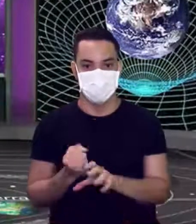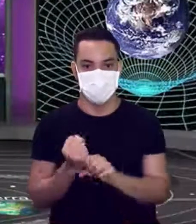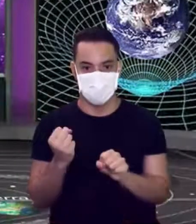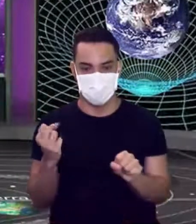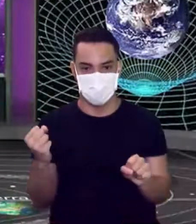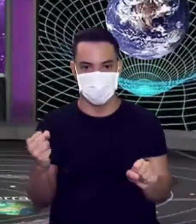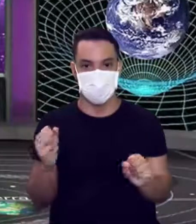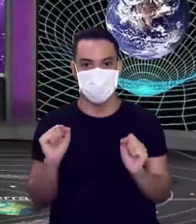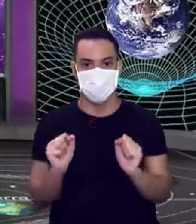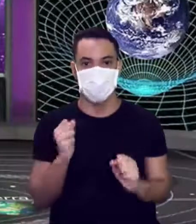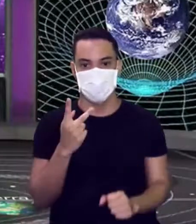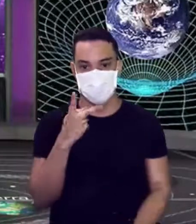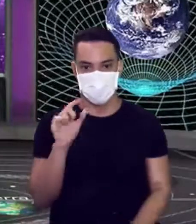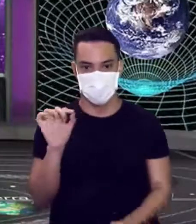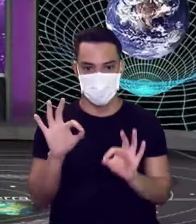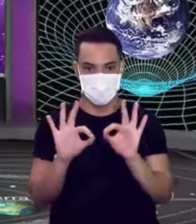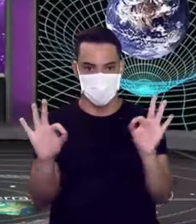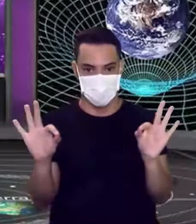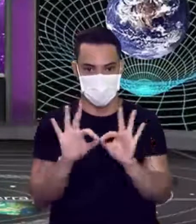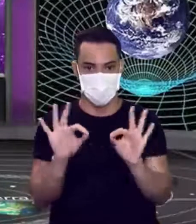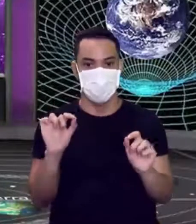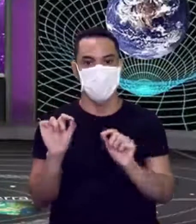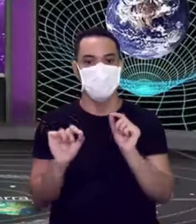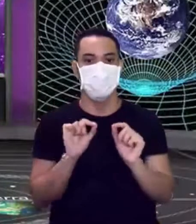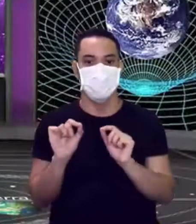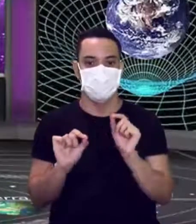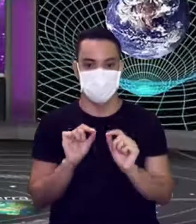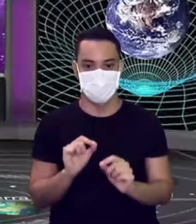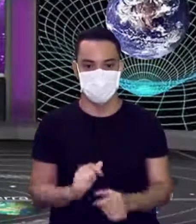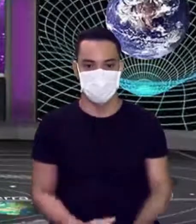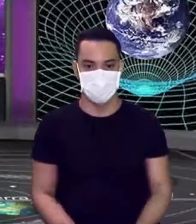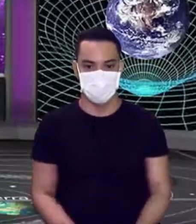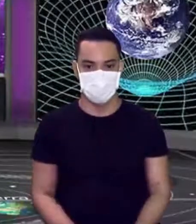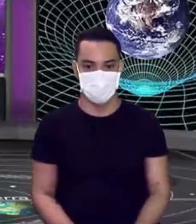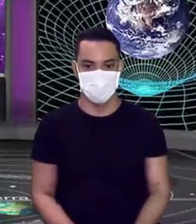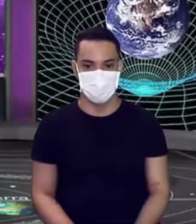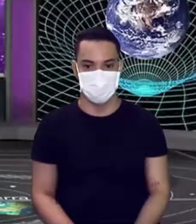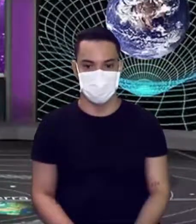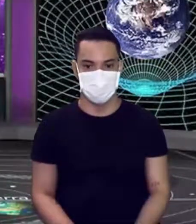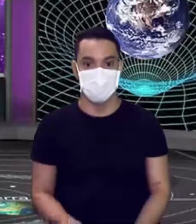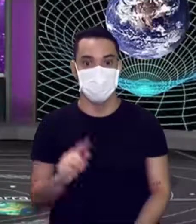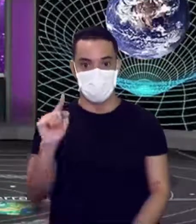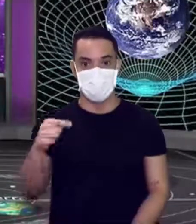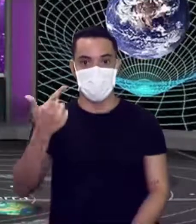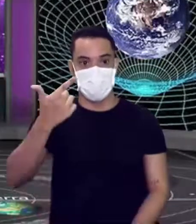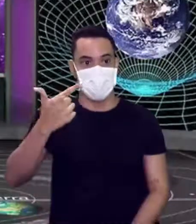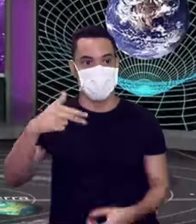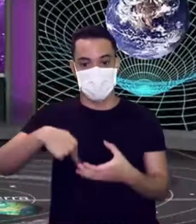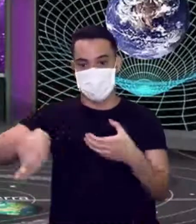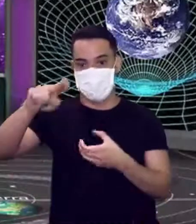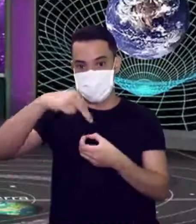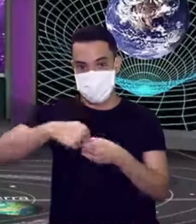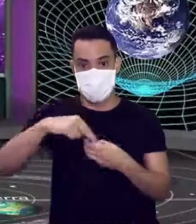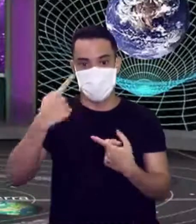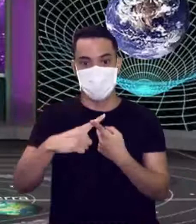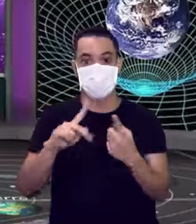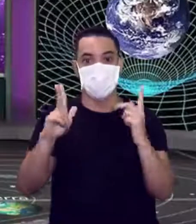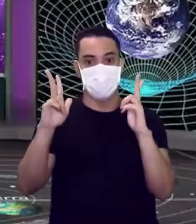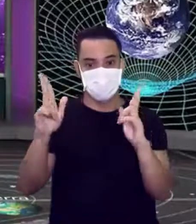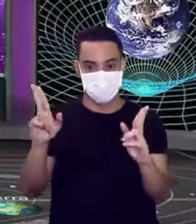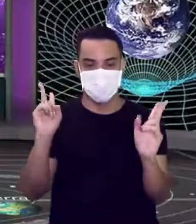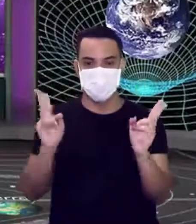eu posso falar que esse canudinho está o quê? Eletricamente neutro, certo? Ele tem igual quantidade